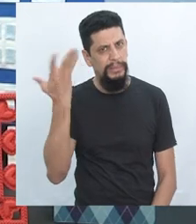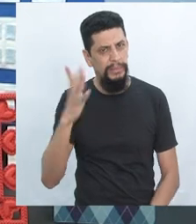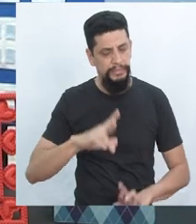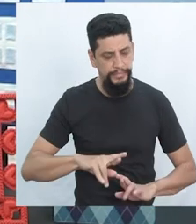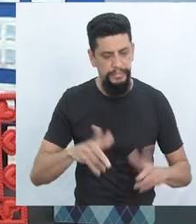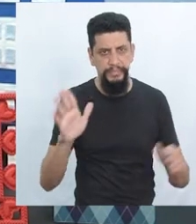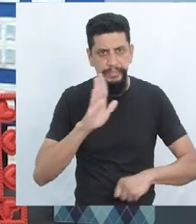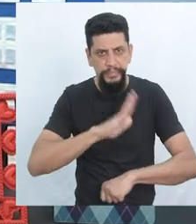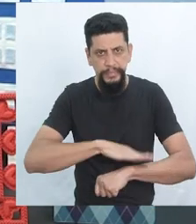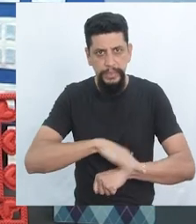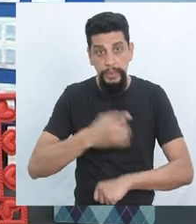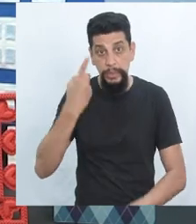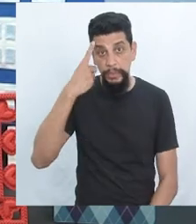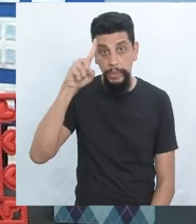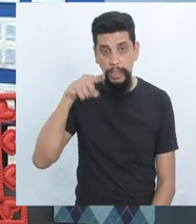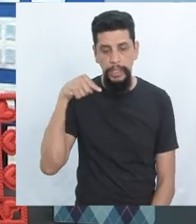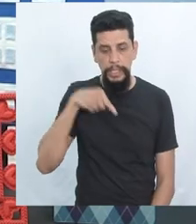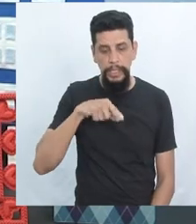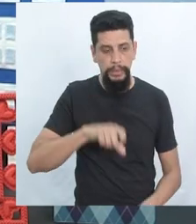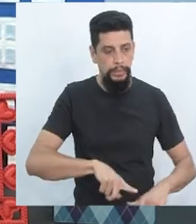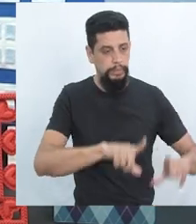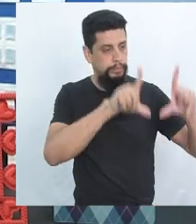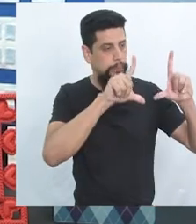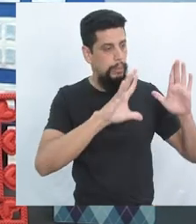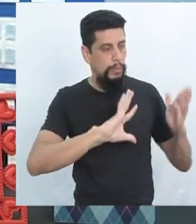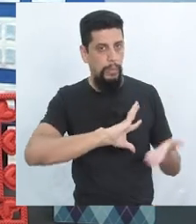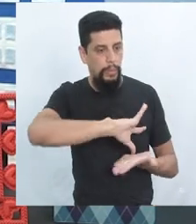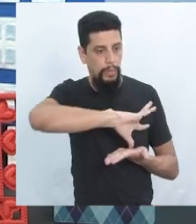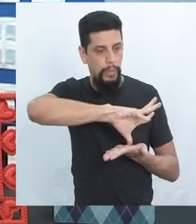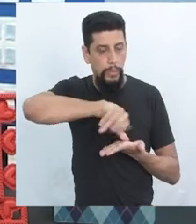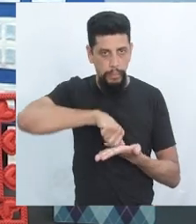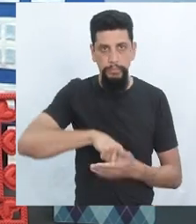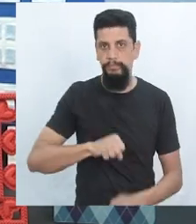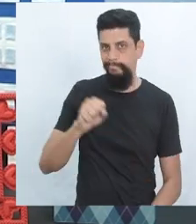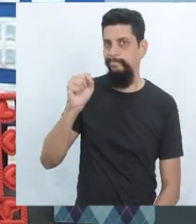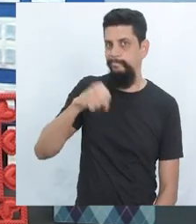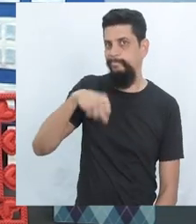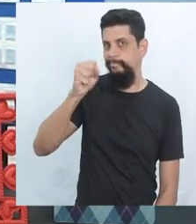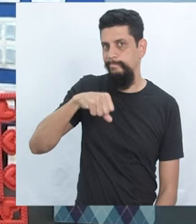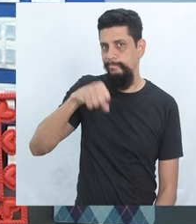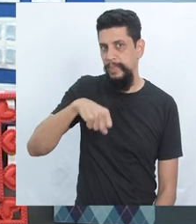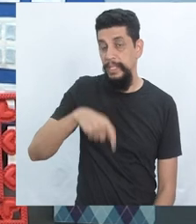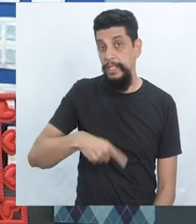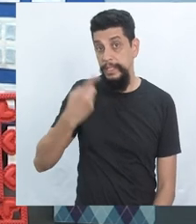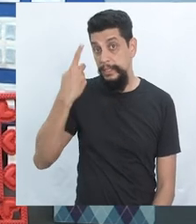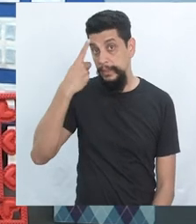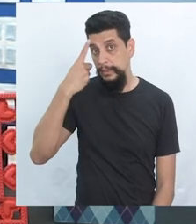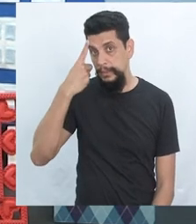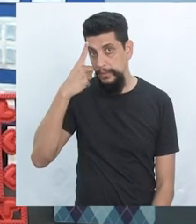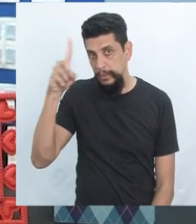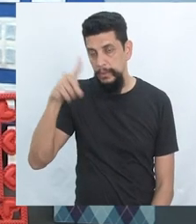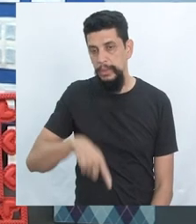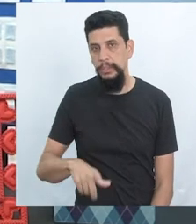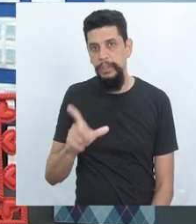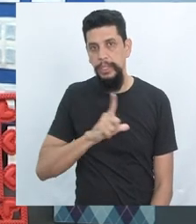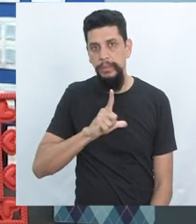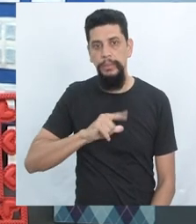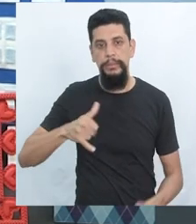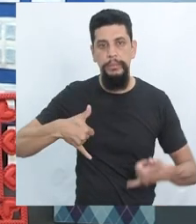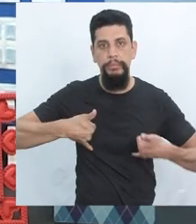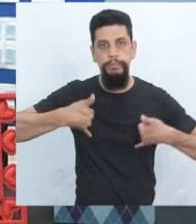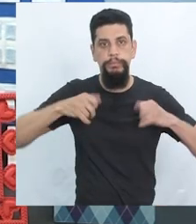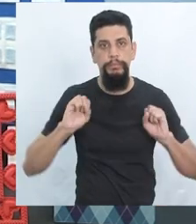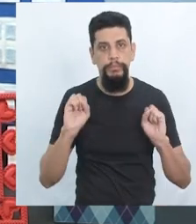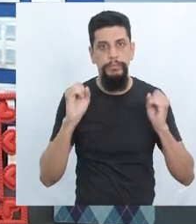de diferente no momento, no dia em que este quadro sumiu? Sim, neste